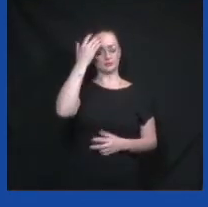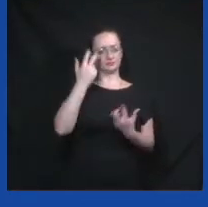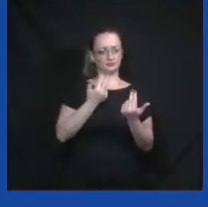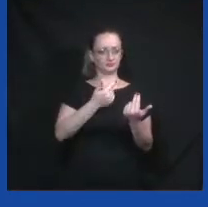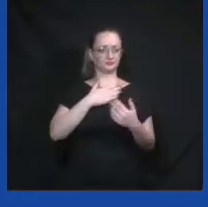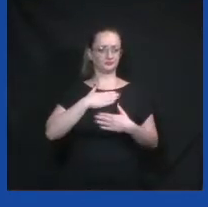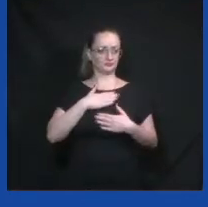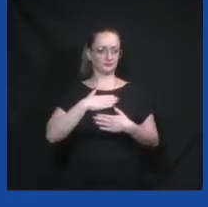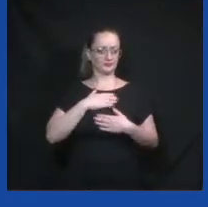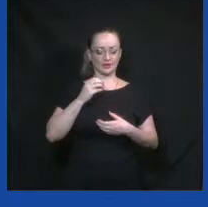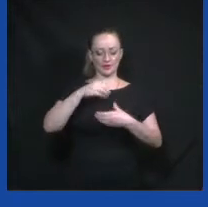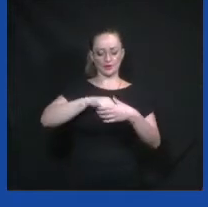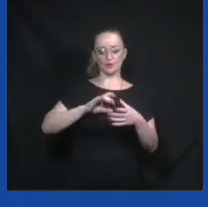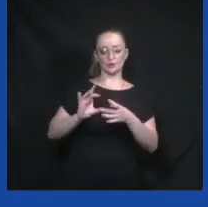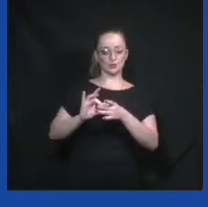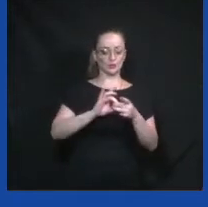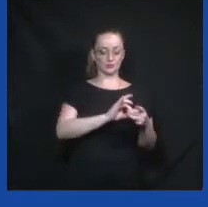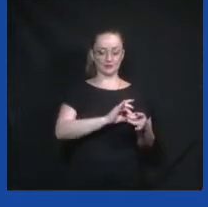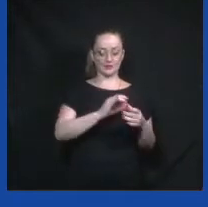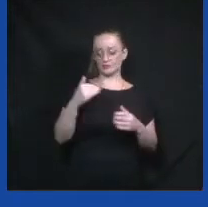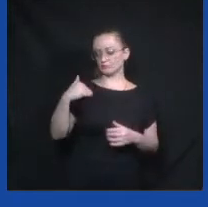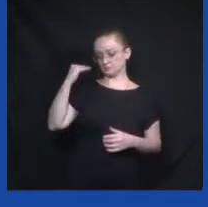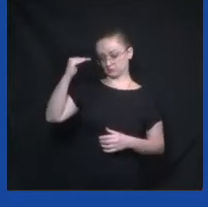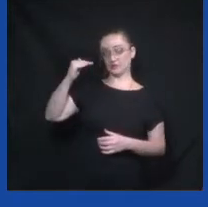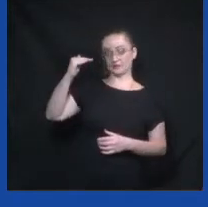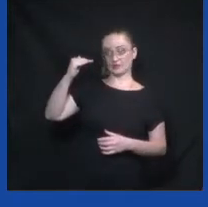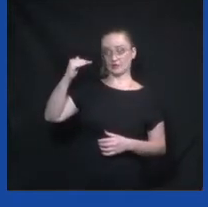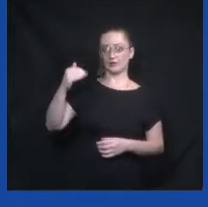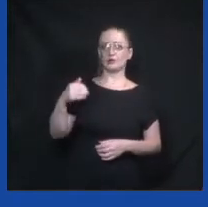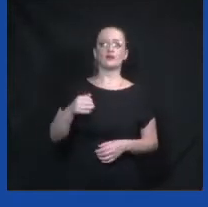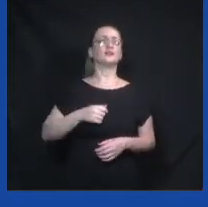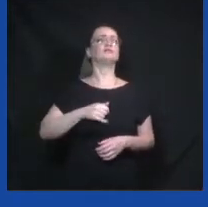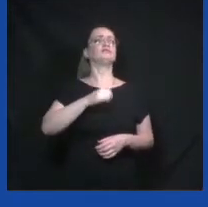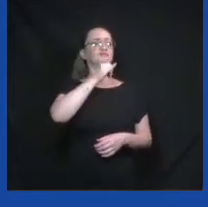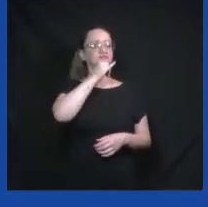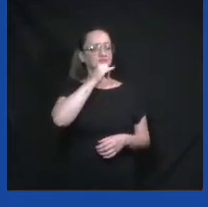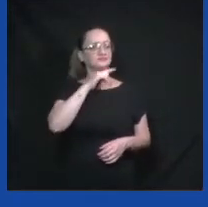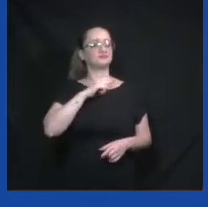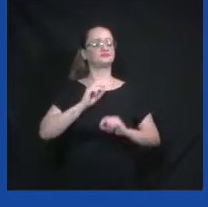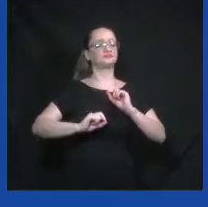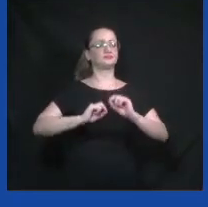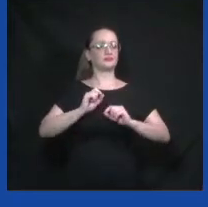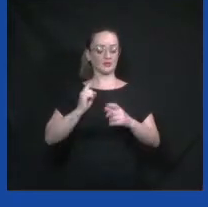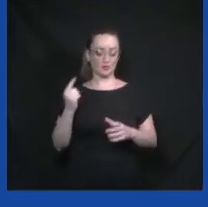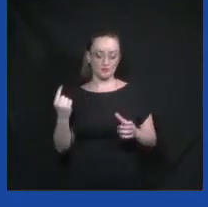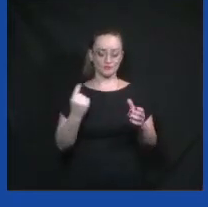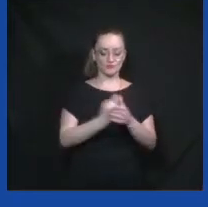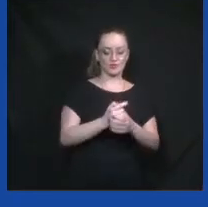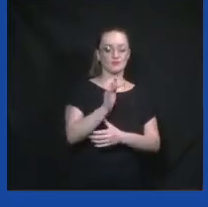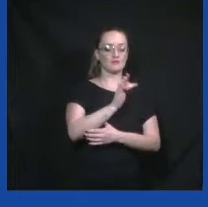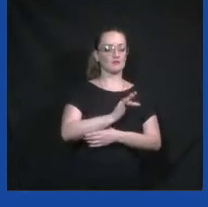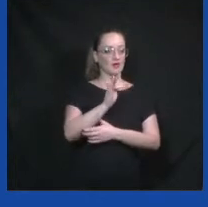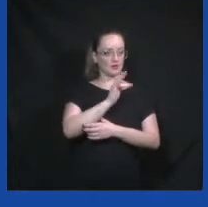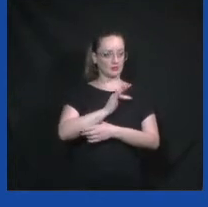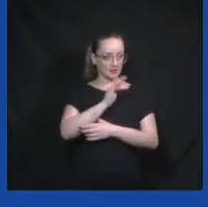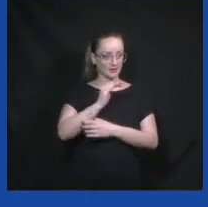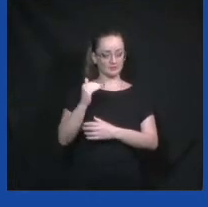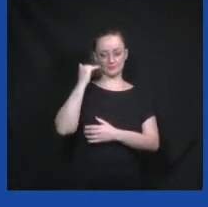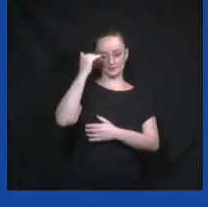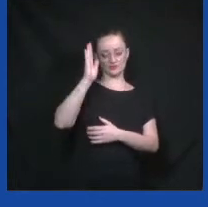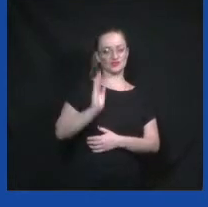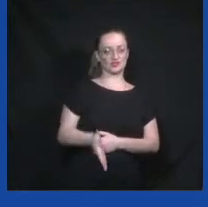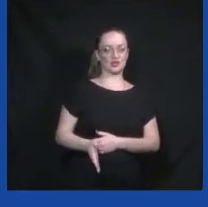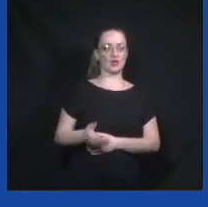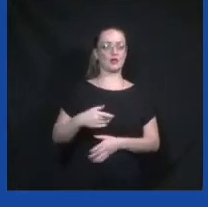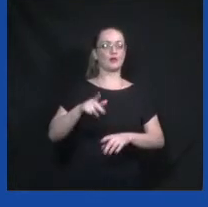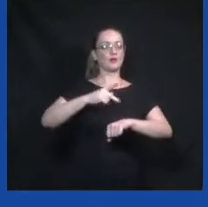num contexto de enormes privilégios, né, ainda assim entra numa universidade, que já é um privilégio por si só, num país como o